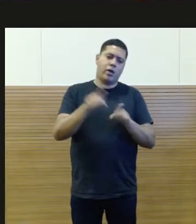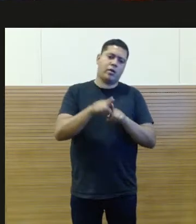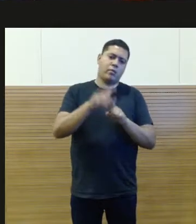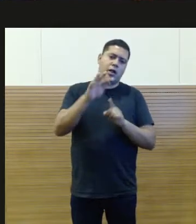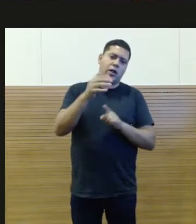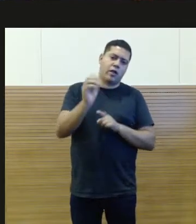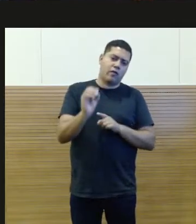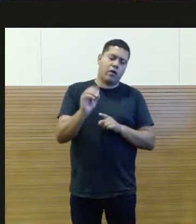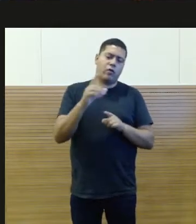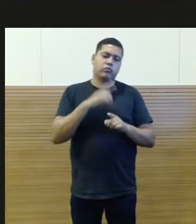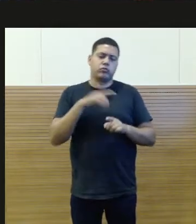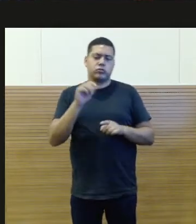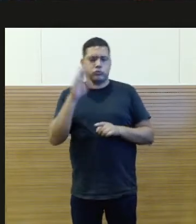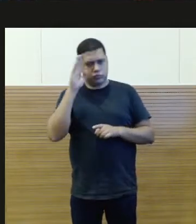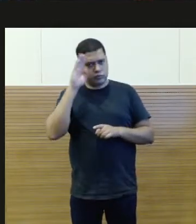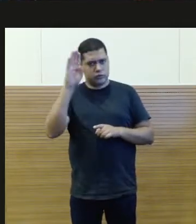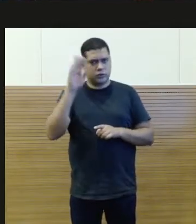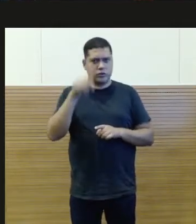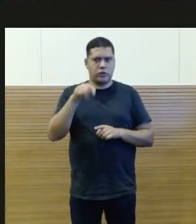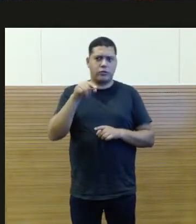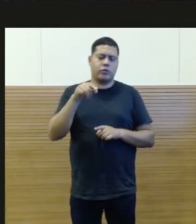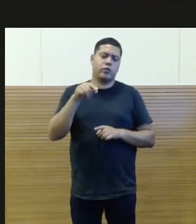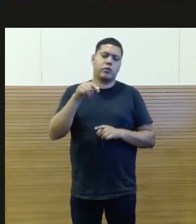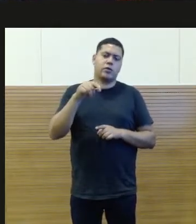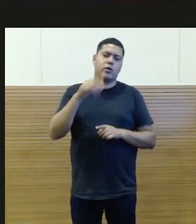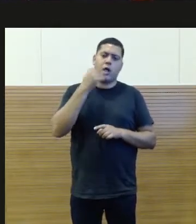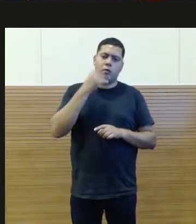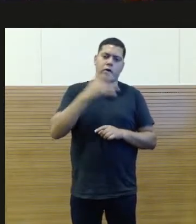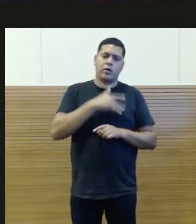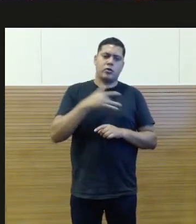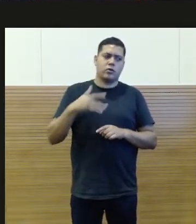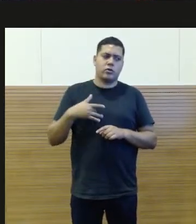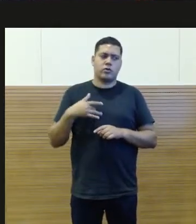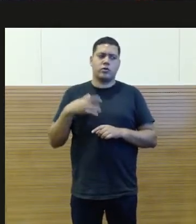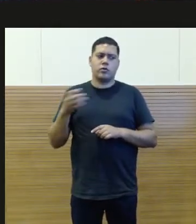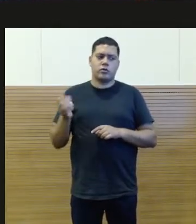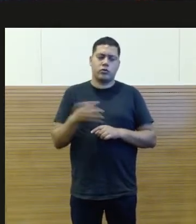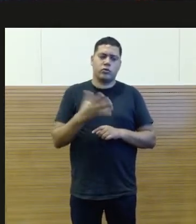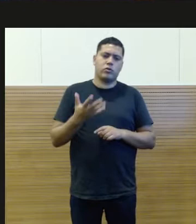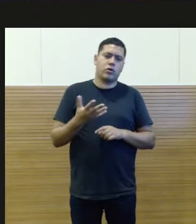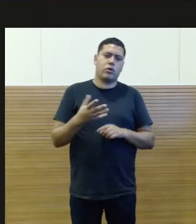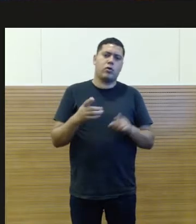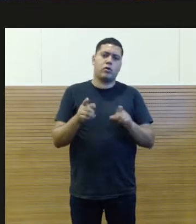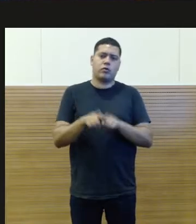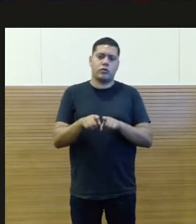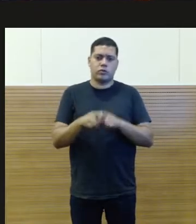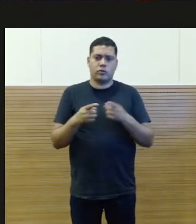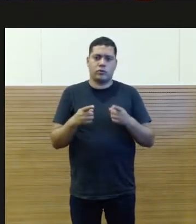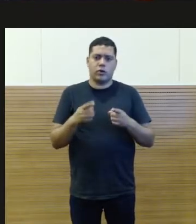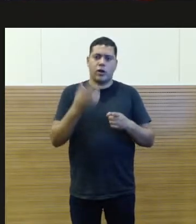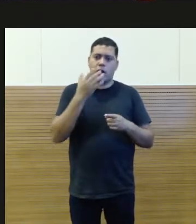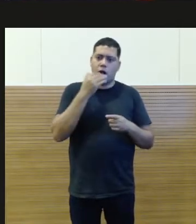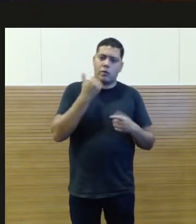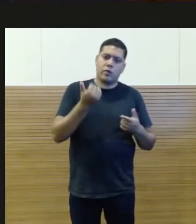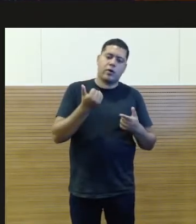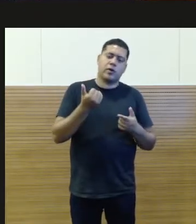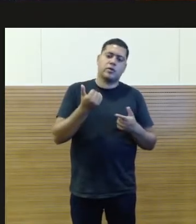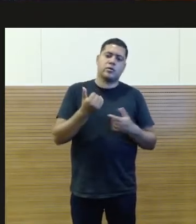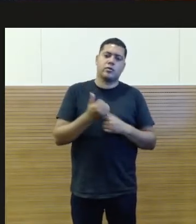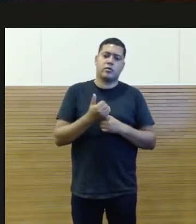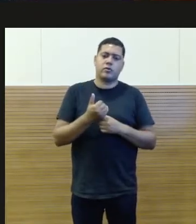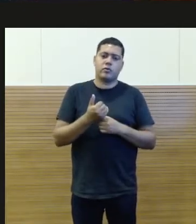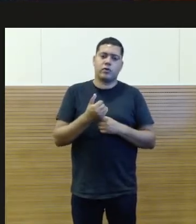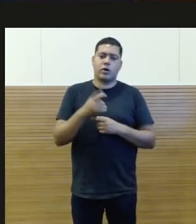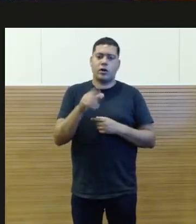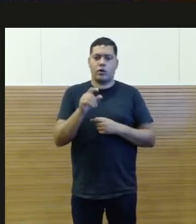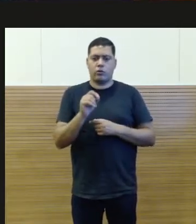estabelece princípios para a alimentação saudável, diz logo no princípio, no segundo princípio, que a alimentação saudável ela